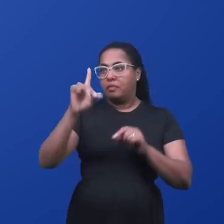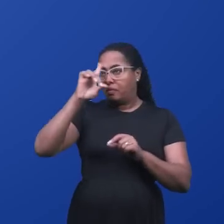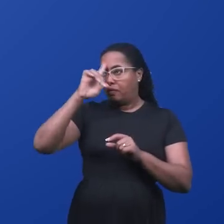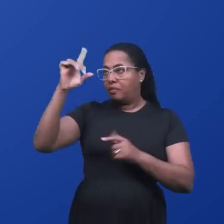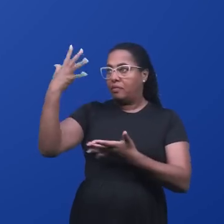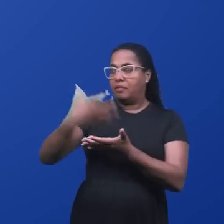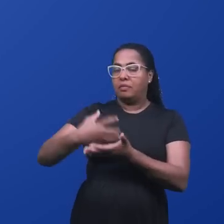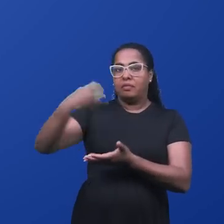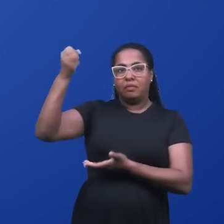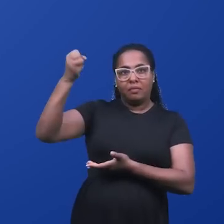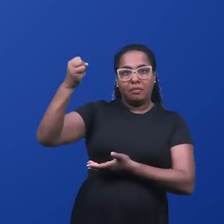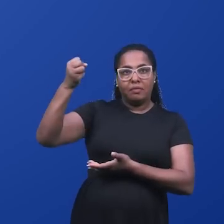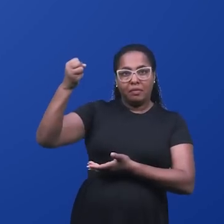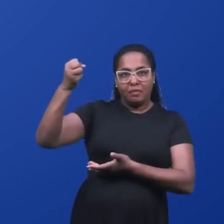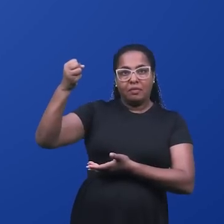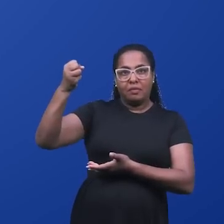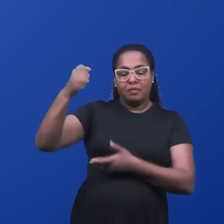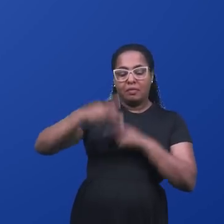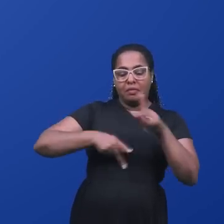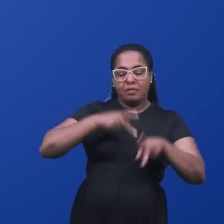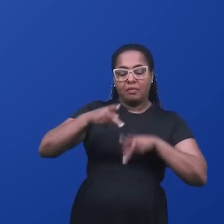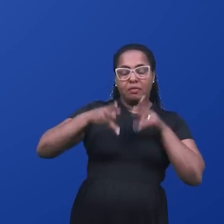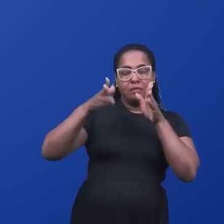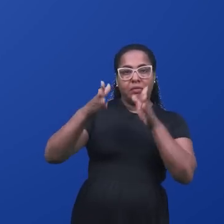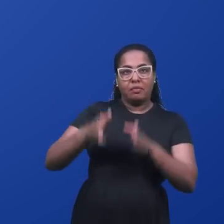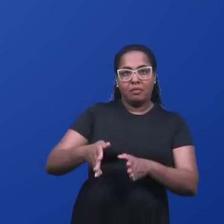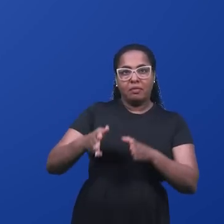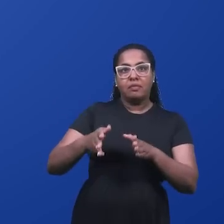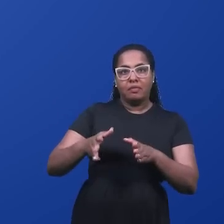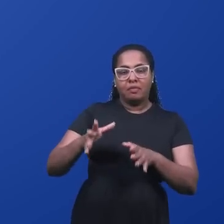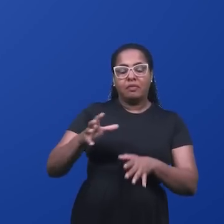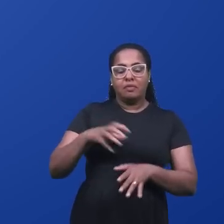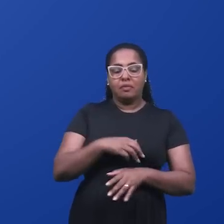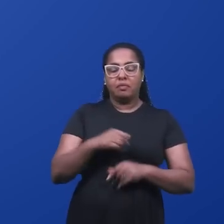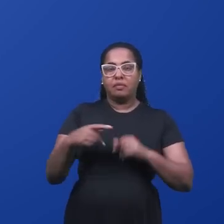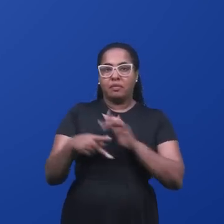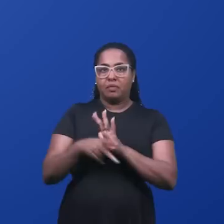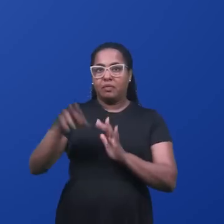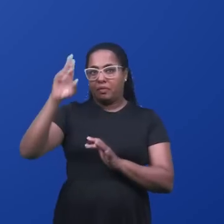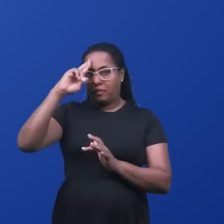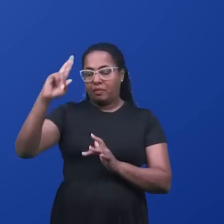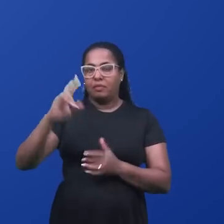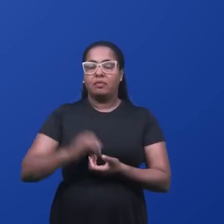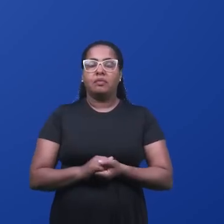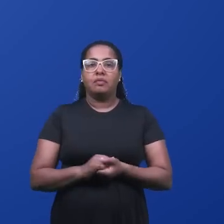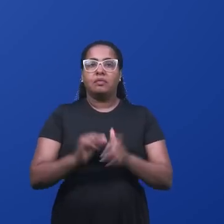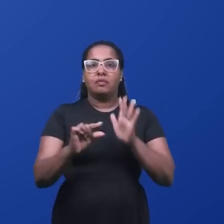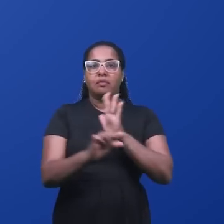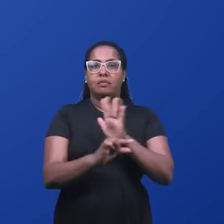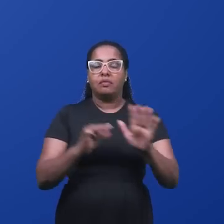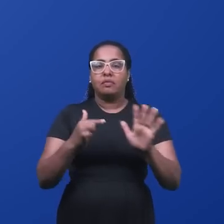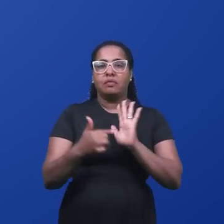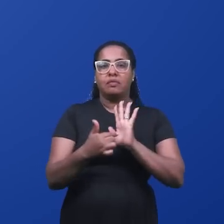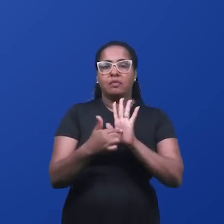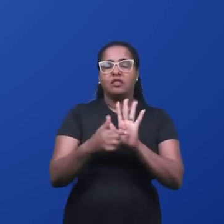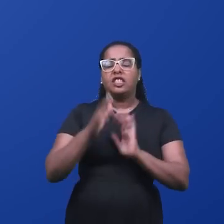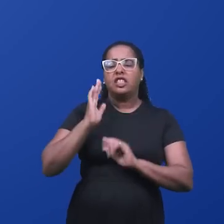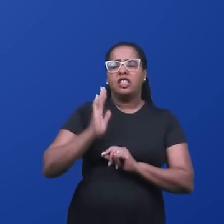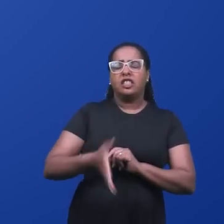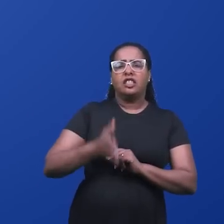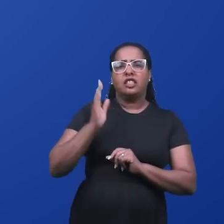do arrebatamento da igreja amada do Senhor. Aqui nesse verso diz assim: e